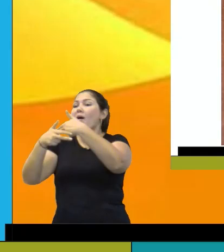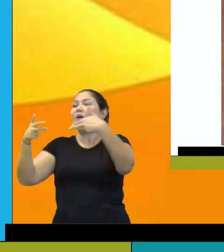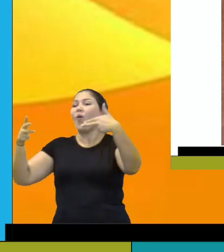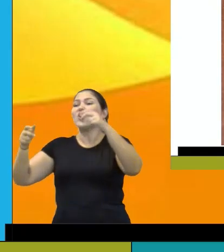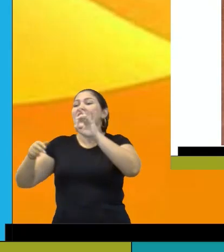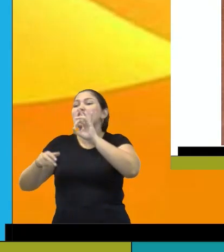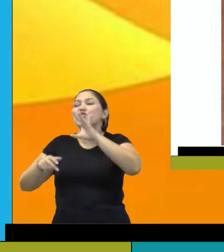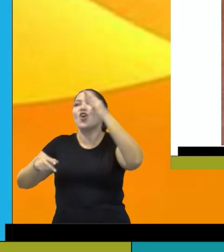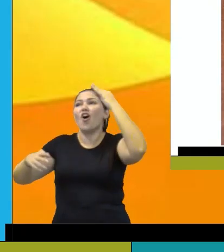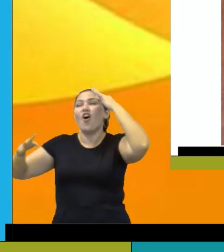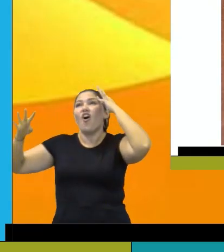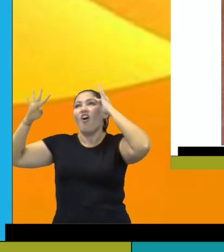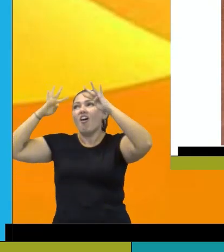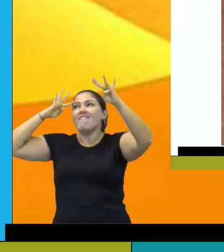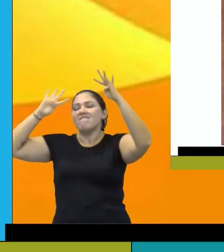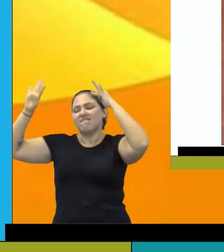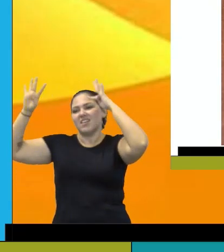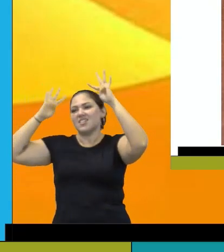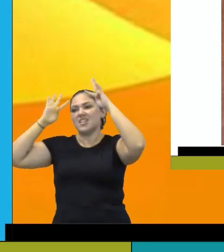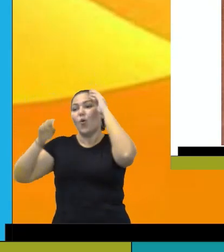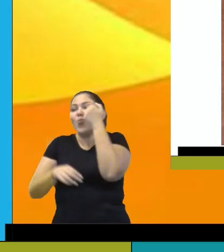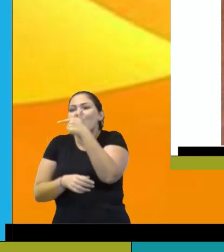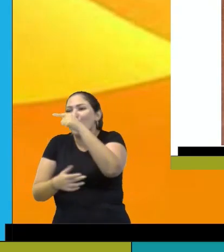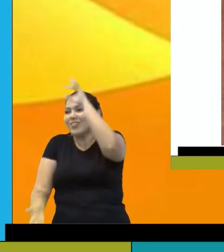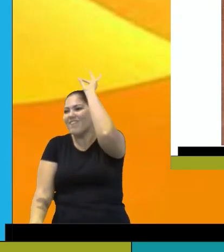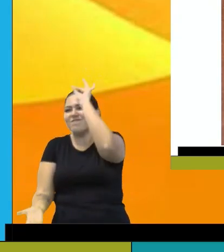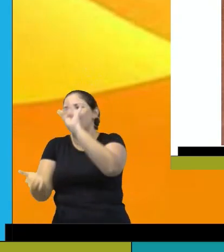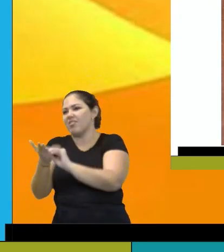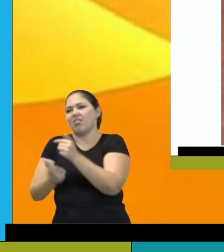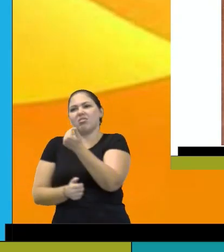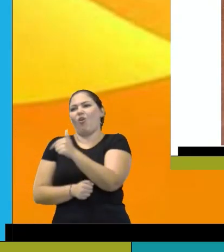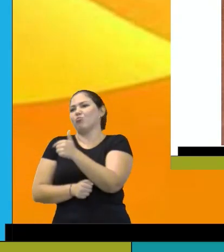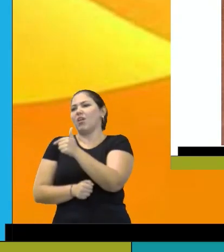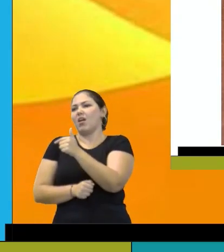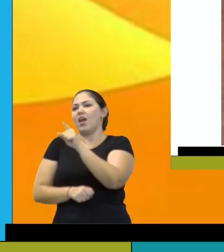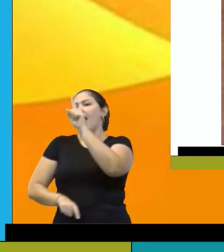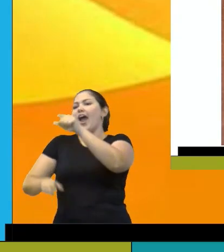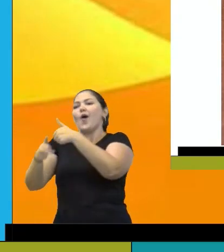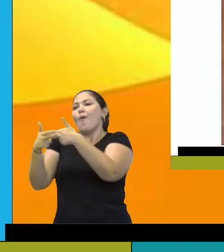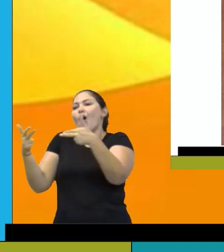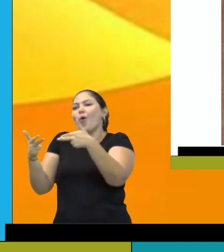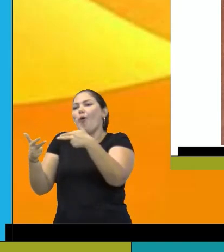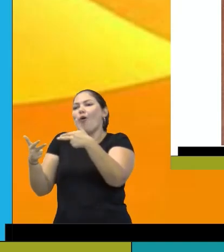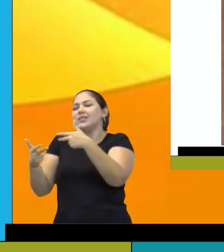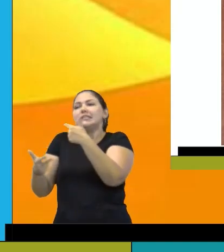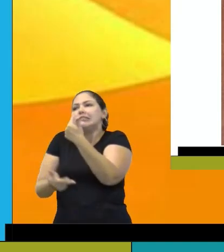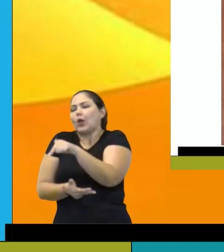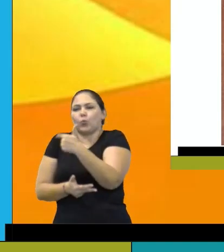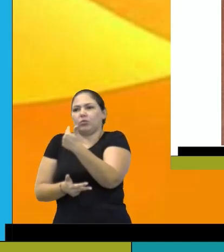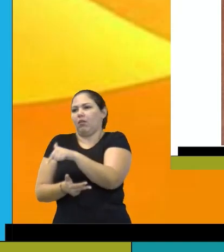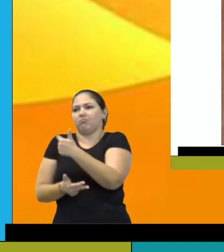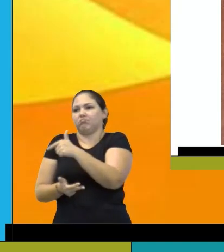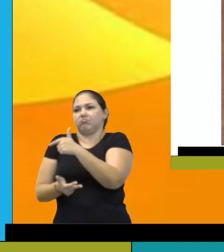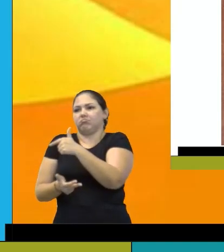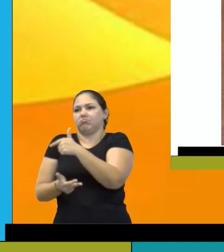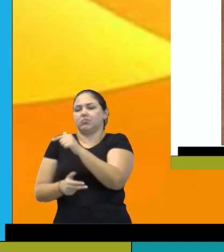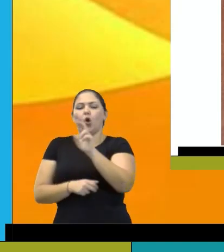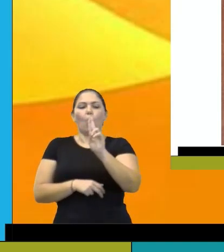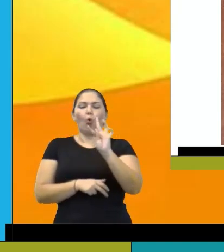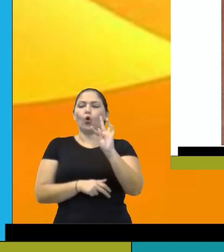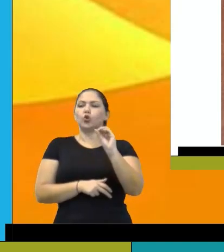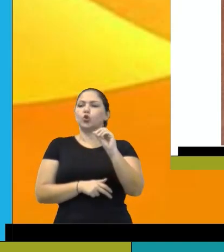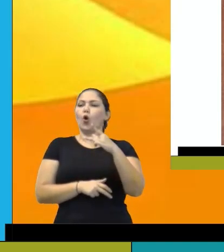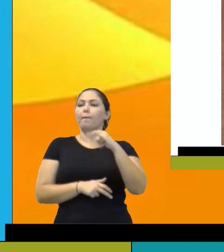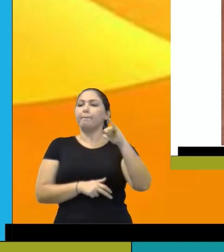Se eu falo de utopia, eu estou falando de algo que não existe. Se eu falo de utopia, eu estou falando de